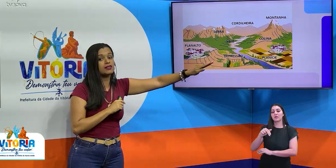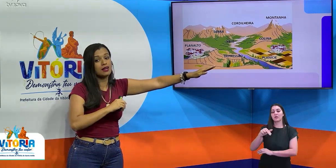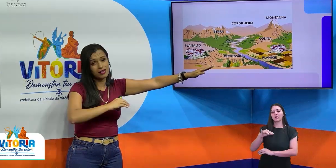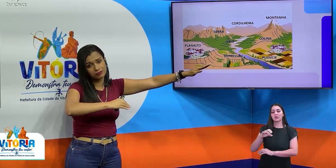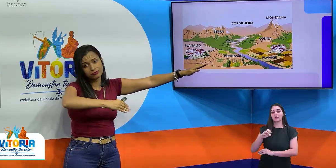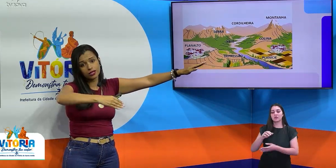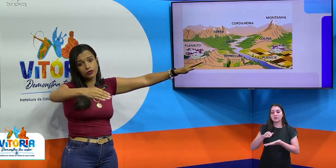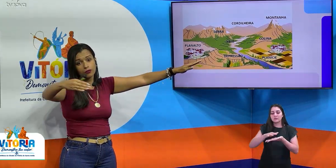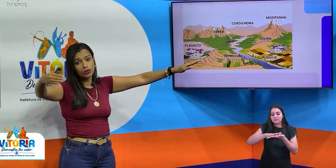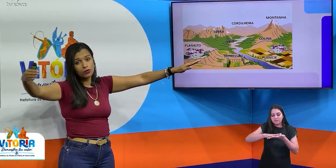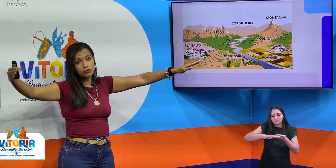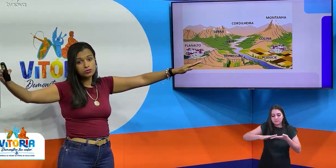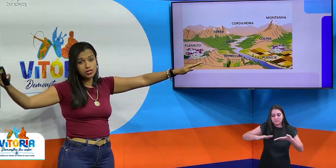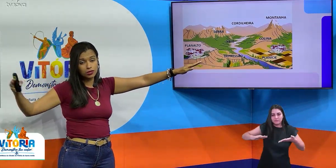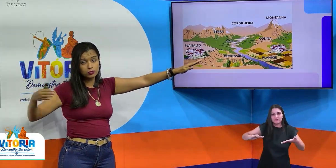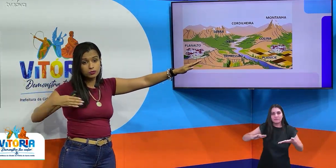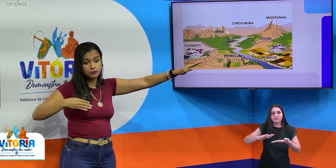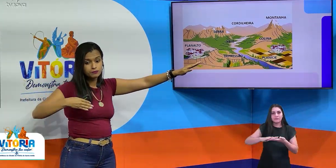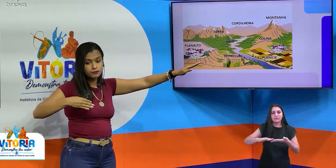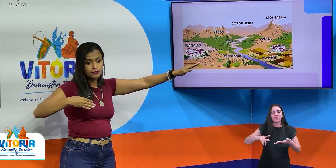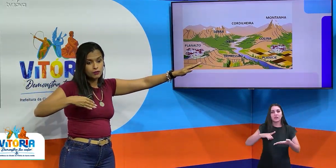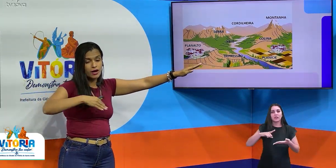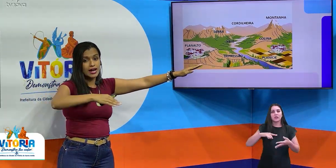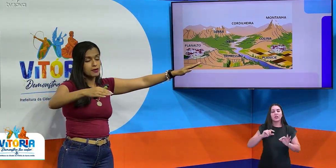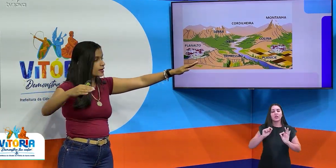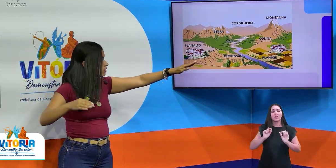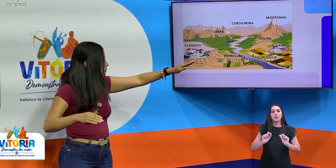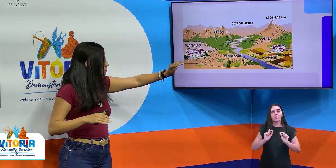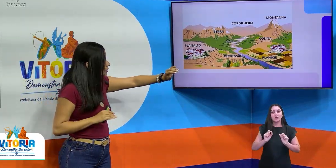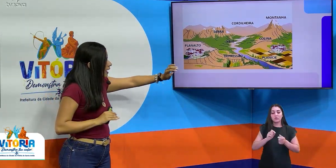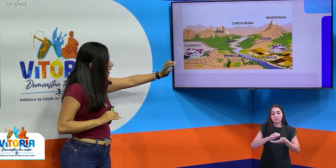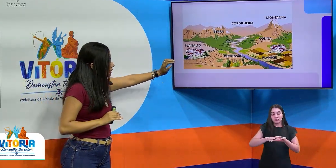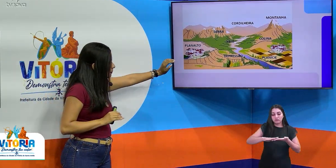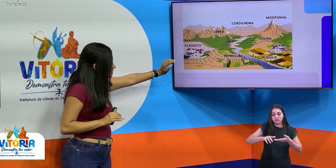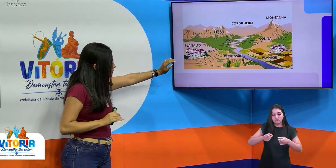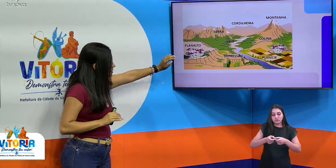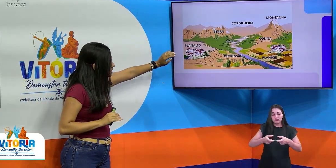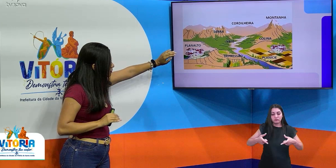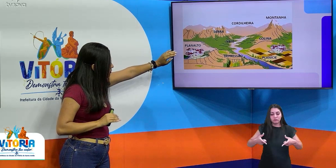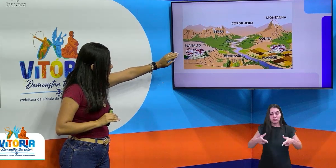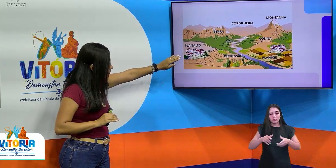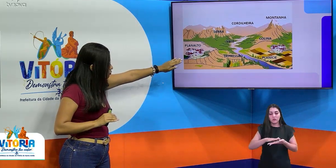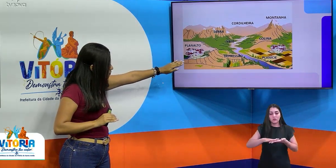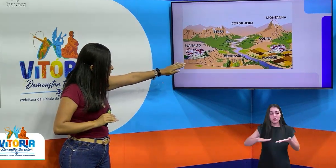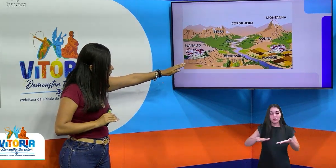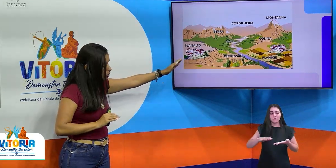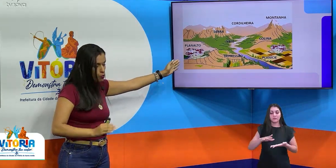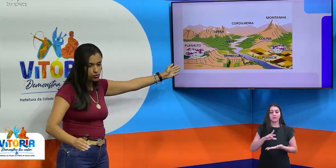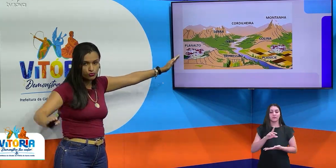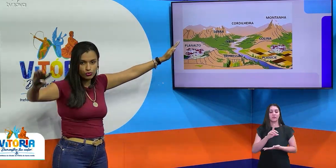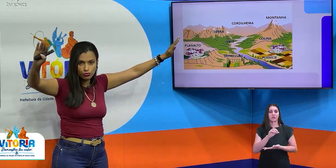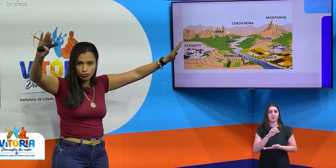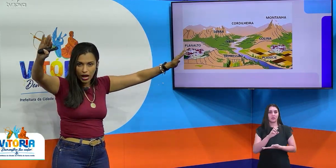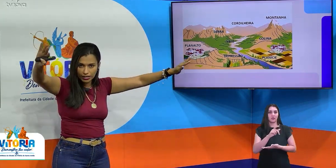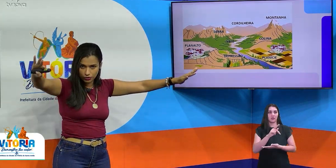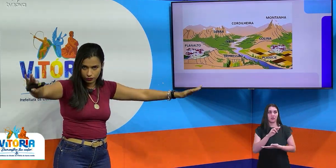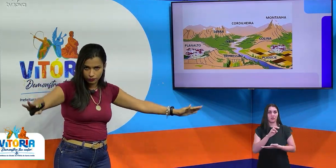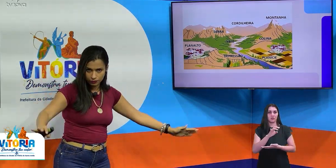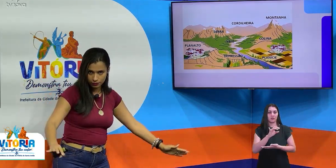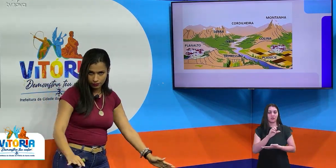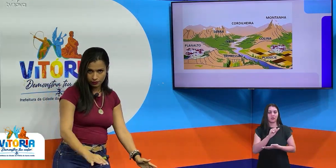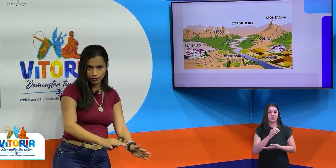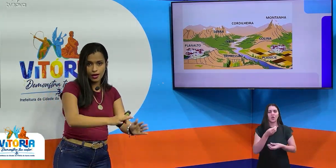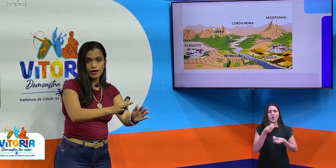plana, ela tem uma área maior. A depressão, ela sempre vem após um planalto, é como se fosse um